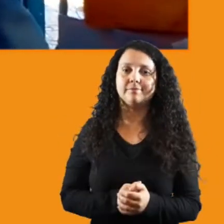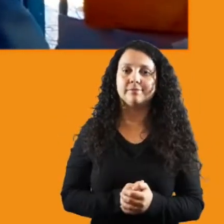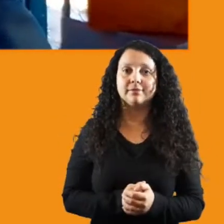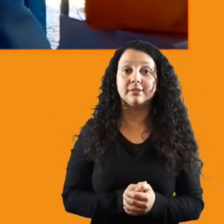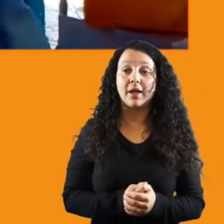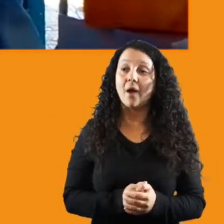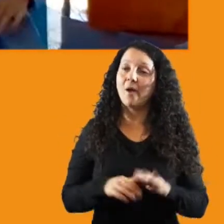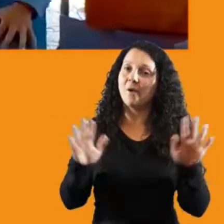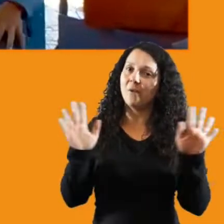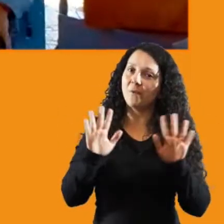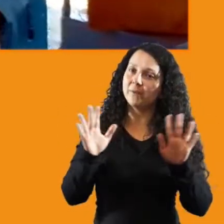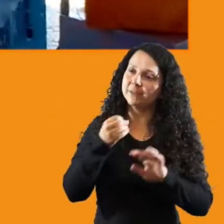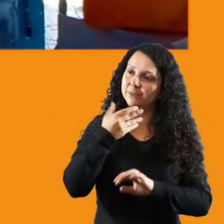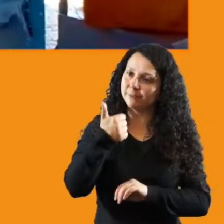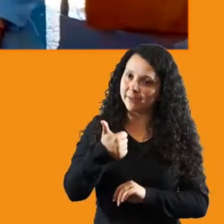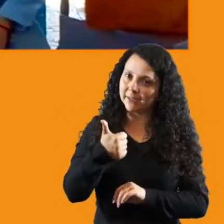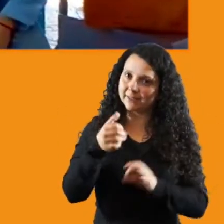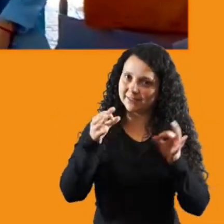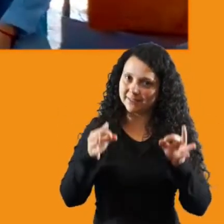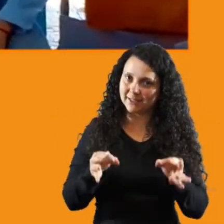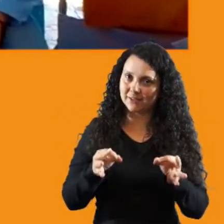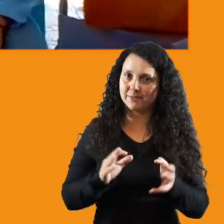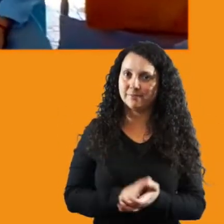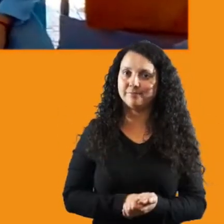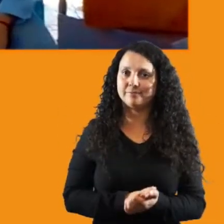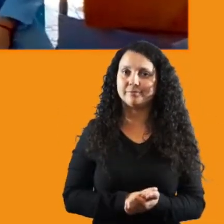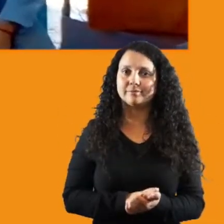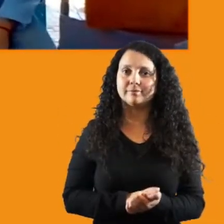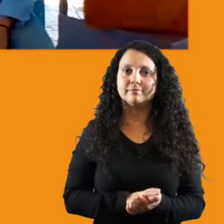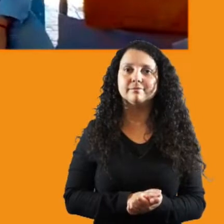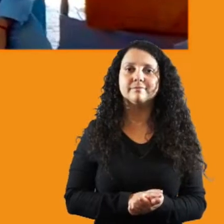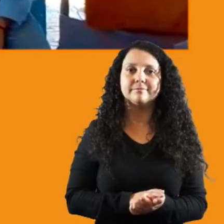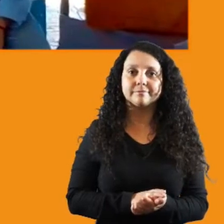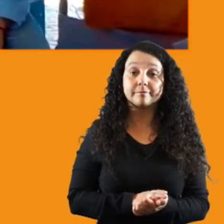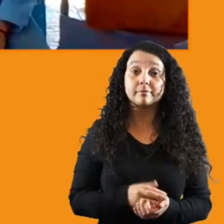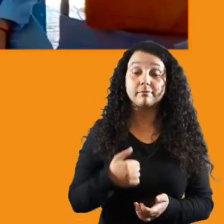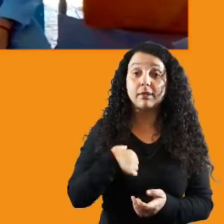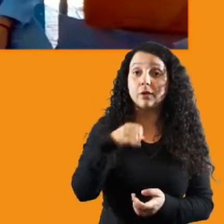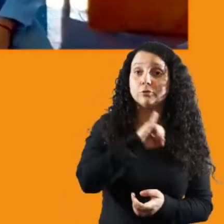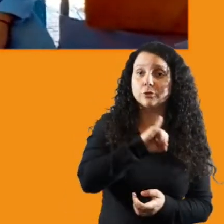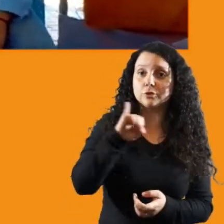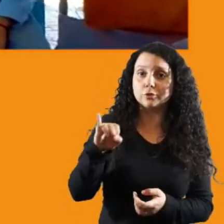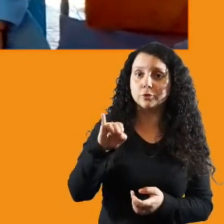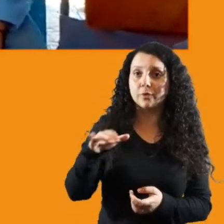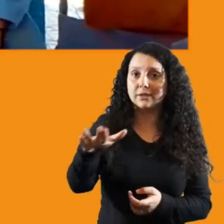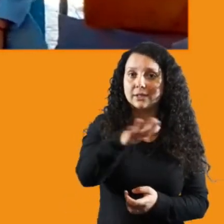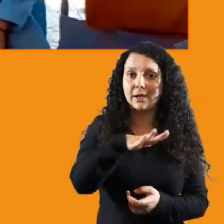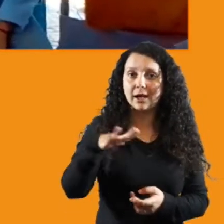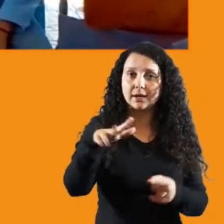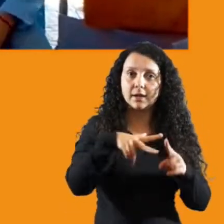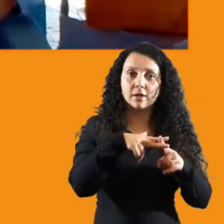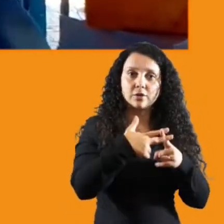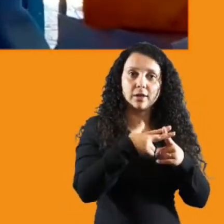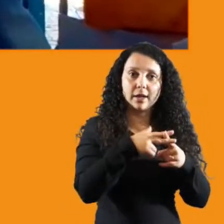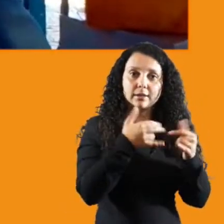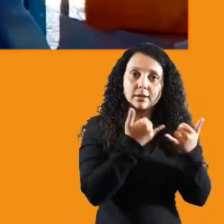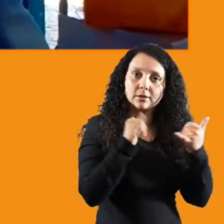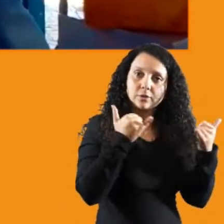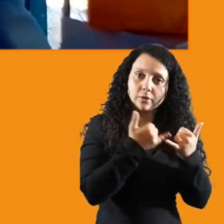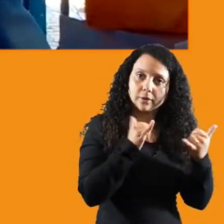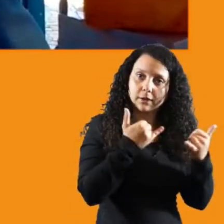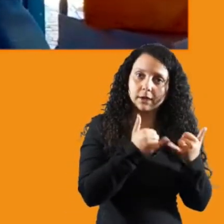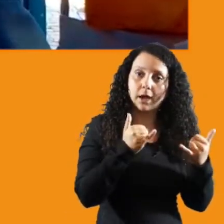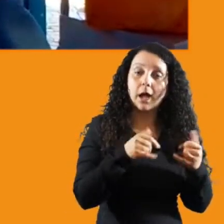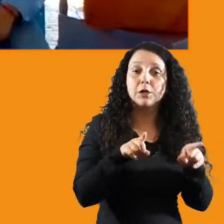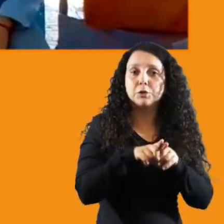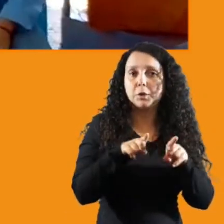Tudo certinho? Tudo bem, cara. Aqui é o Alan de Freitas Padilha. Eu sou instrutor da área de eletroeletrônica de Marau. Também dou um apoio